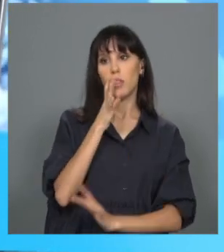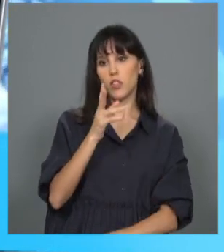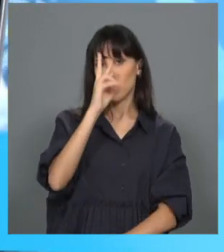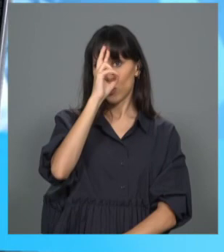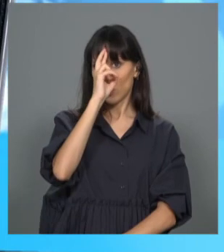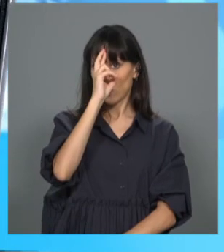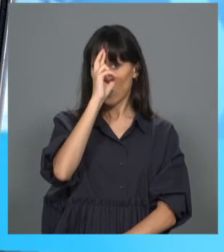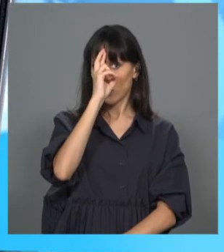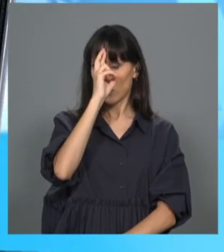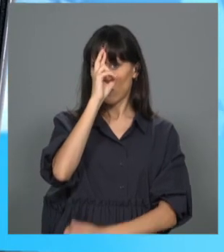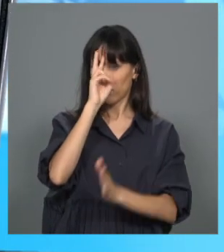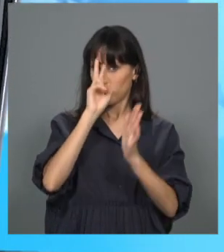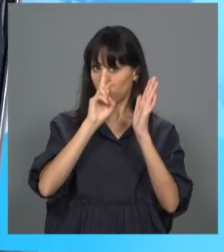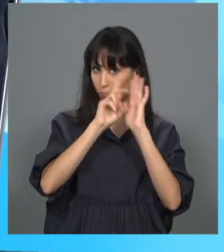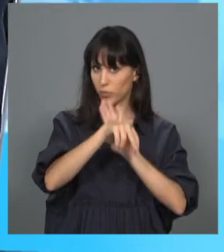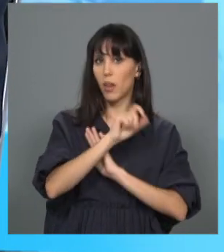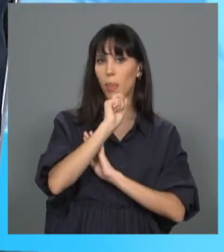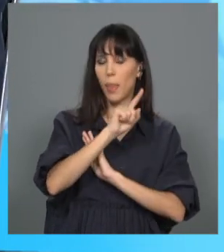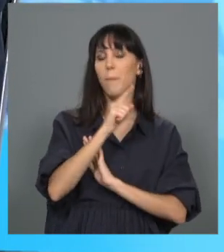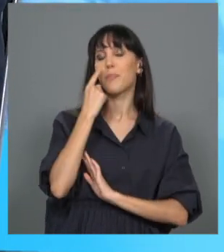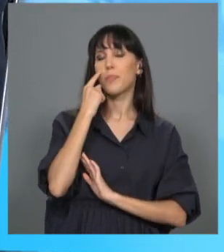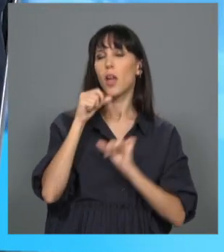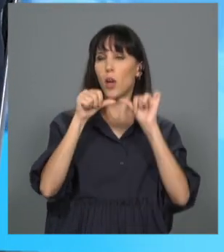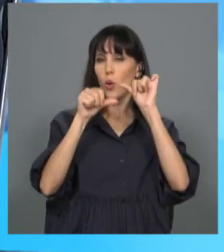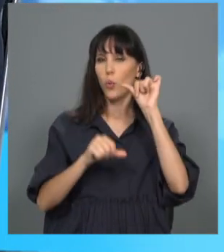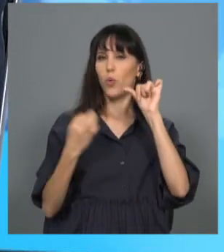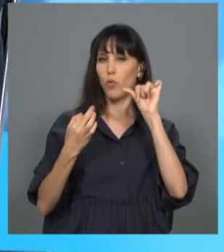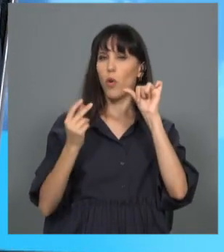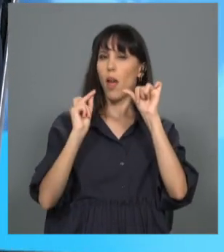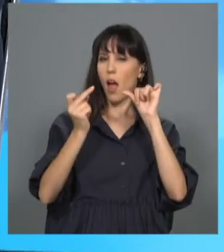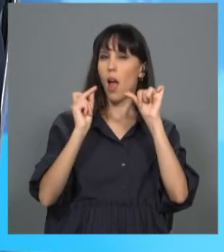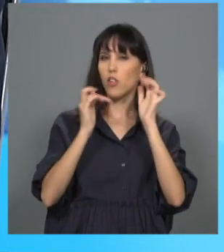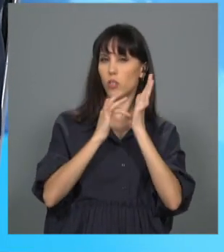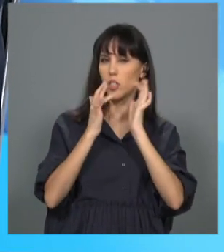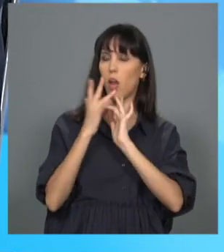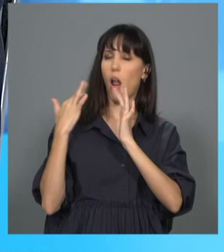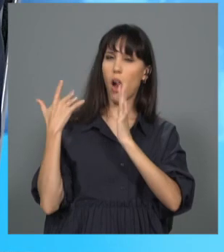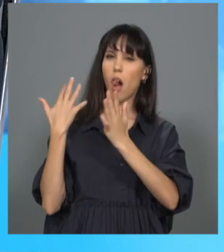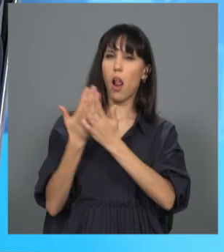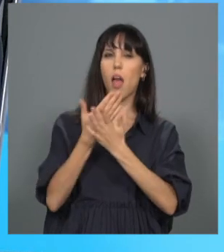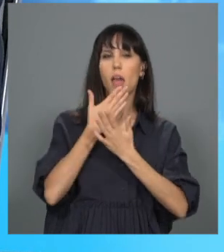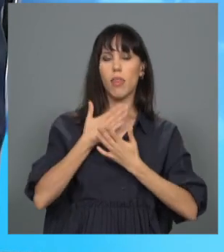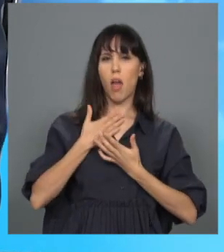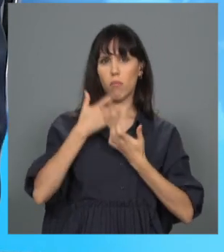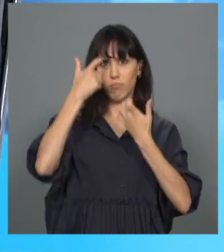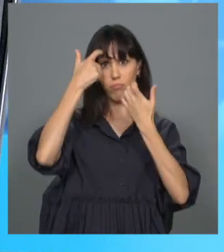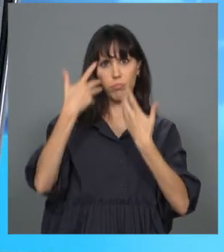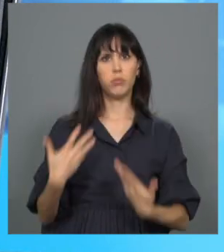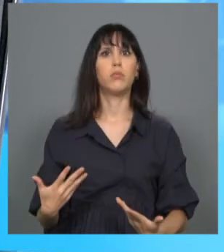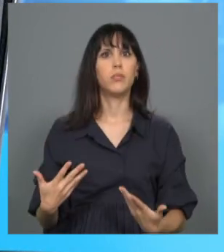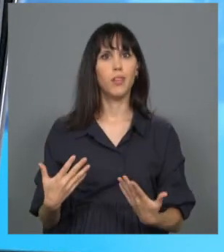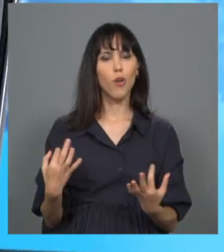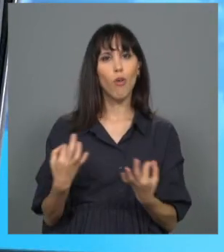porta estreita. Estas palavras, ao longo dos séculos cristãos, têm causado muita estupefacção